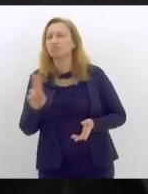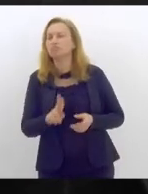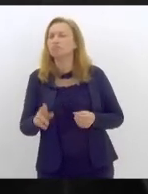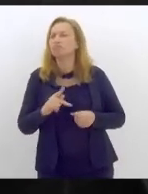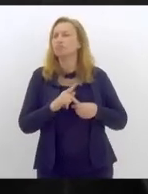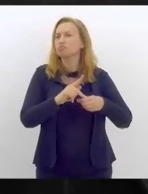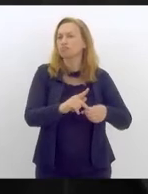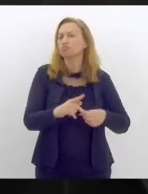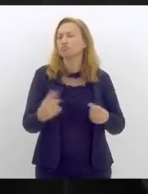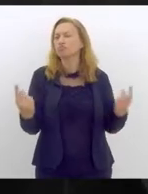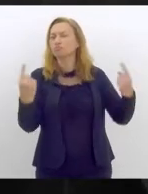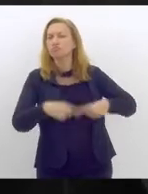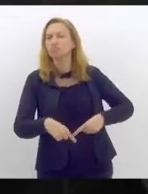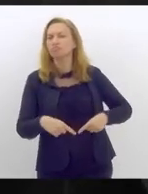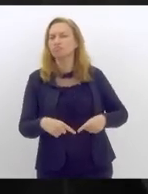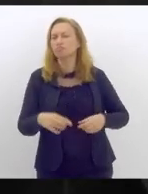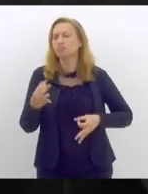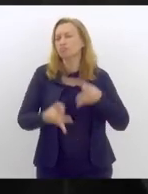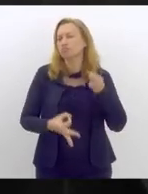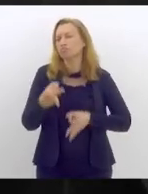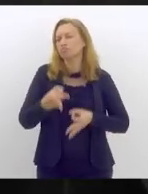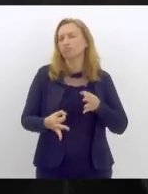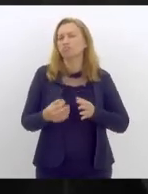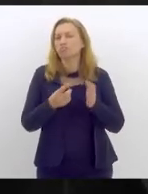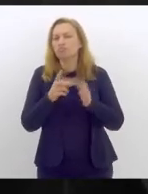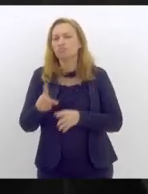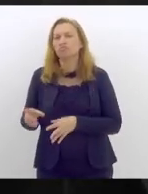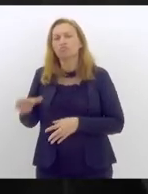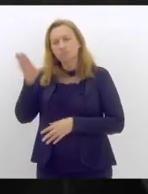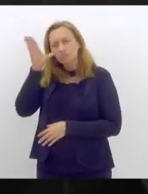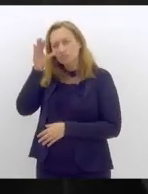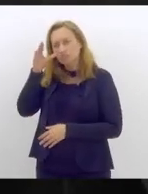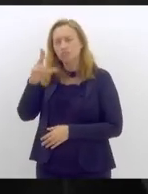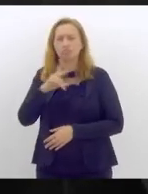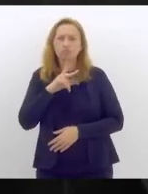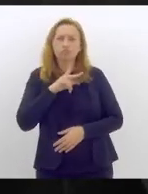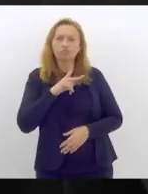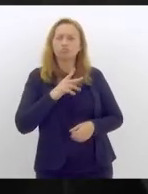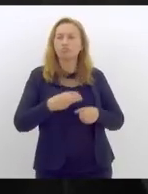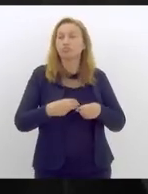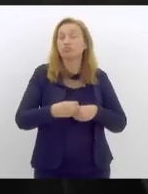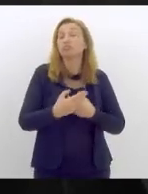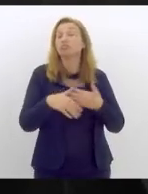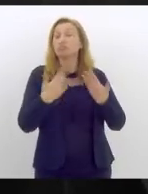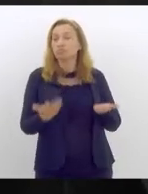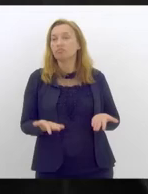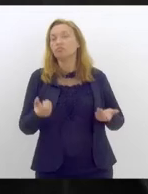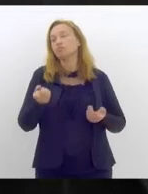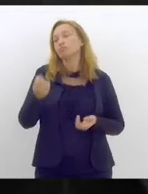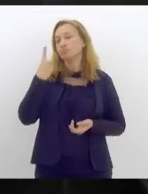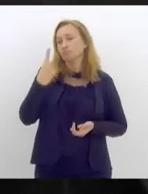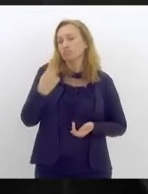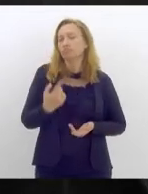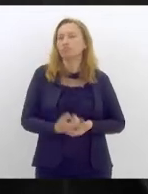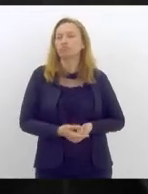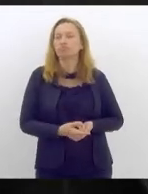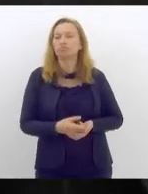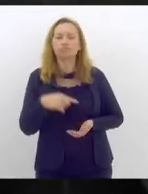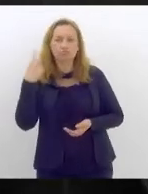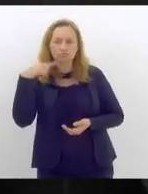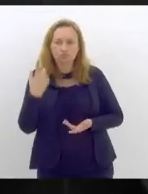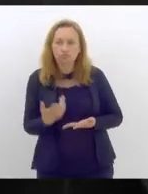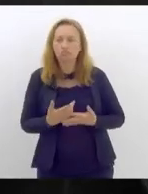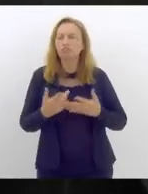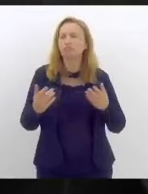essas disputas judiciais em defesa e interesse dos próprios municípios enfim também é estranho que os advogados